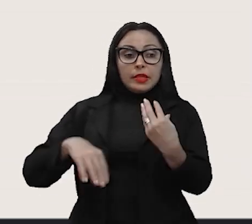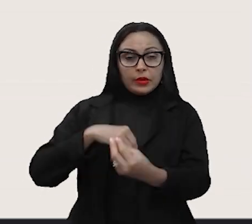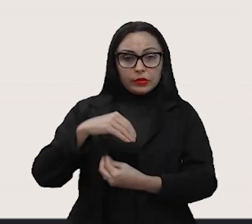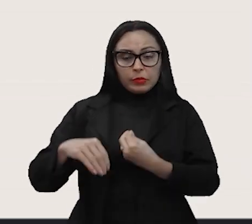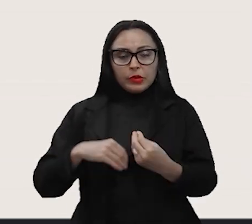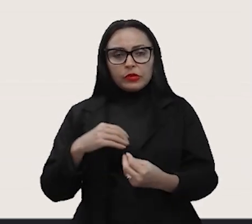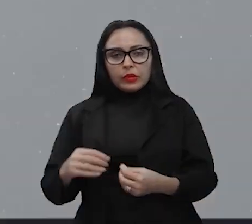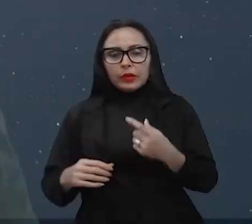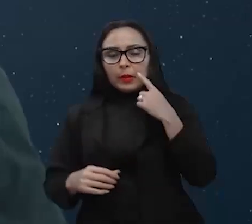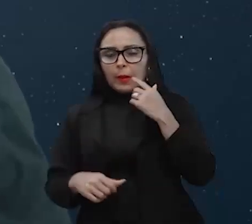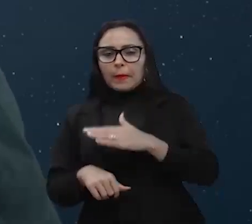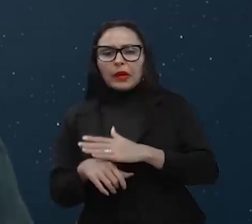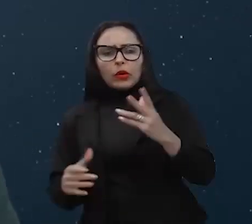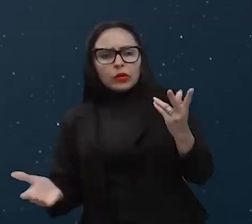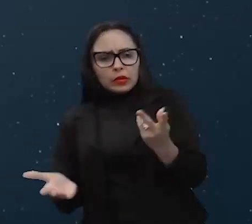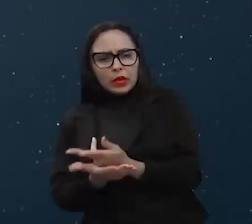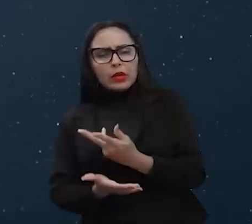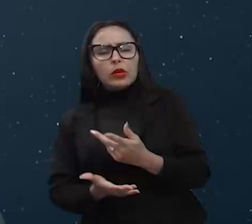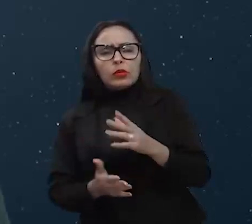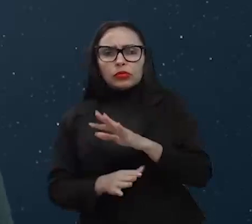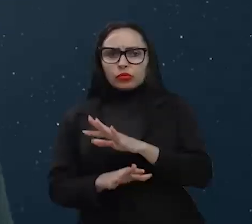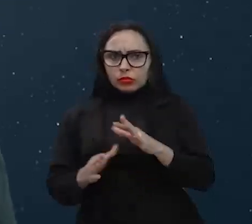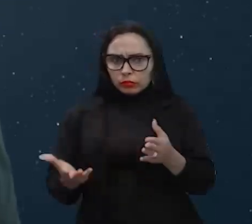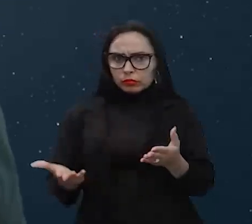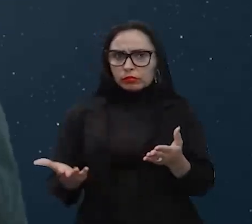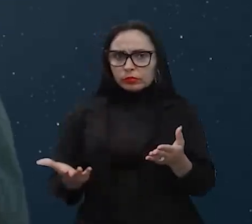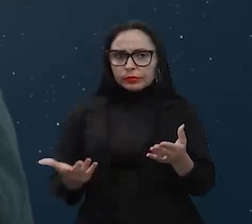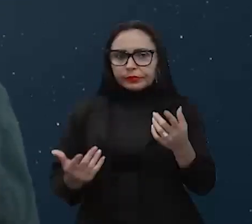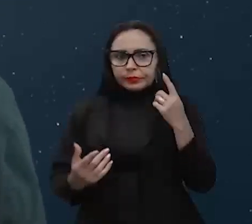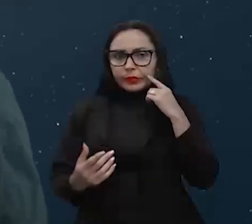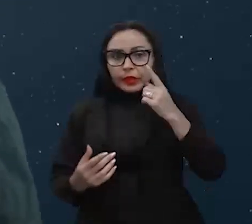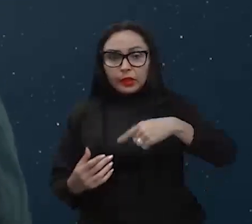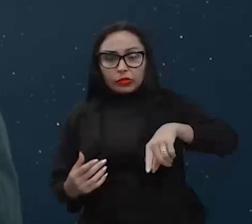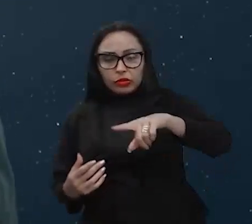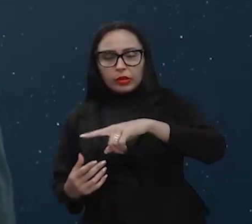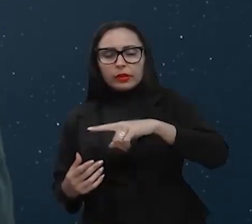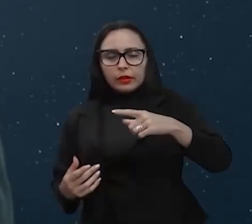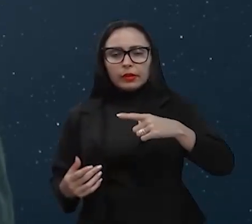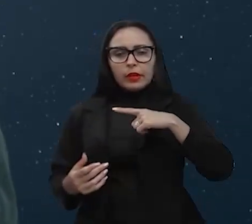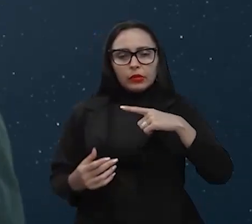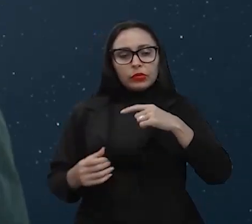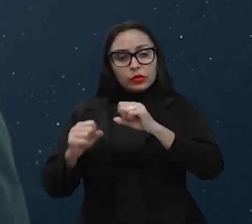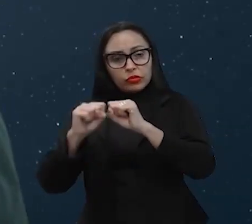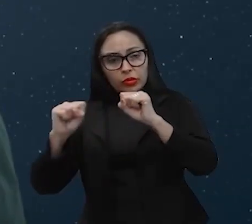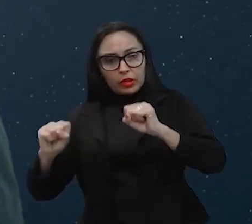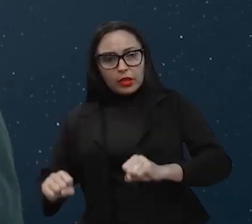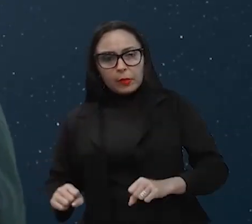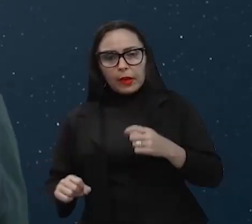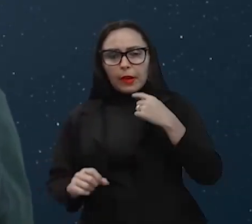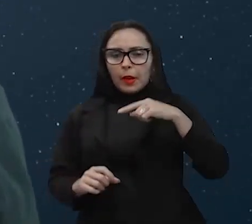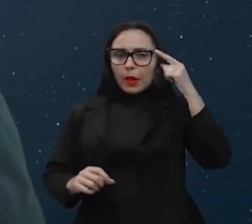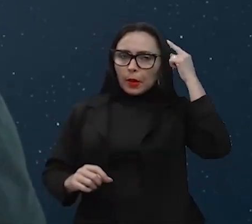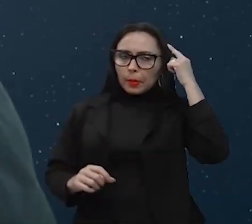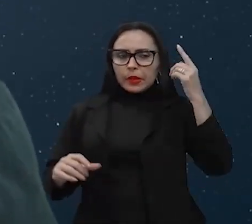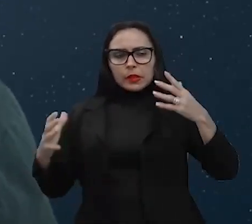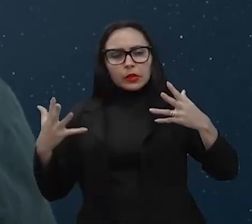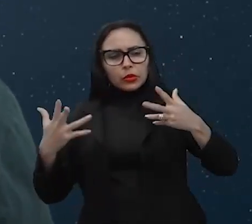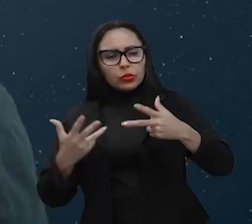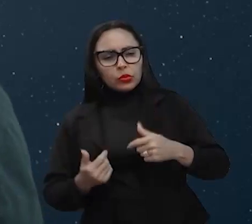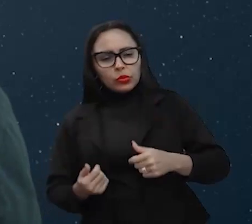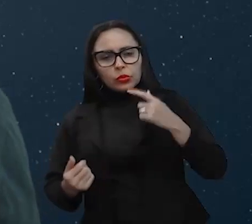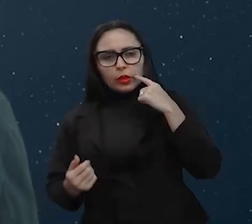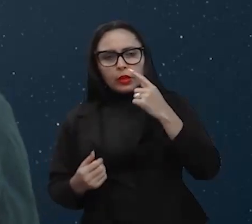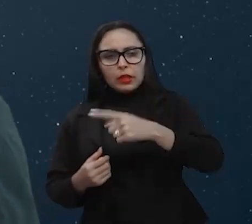maiores erros, Betão traz para mim, um dos maiores erros que a gente comete nesse sistema é pensar que toda glândula desse sistema, ela